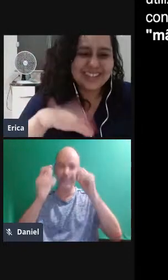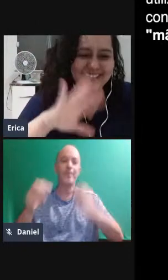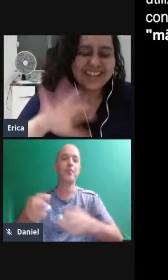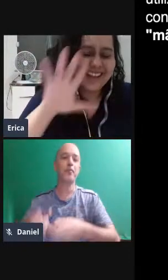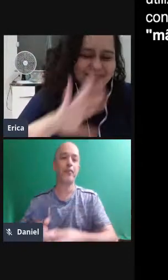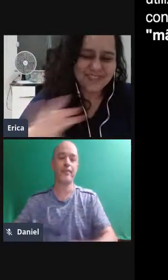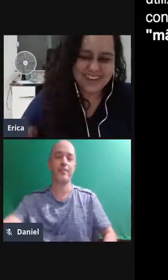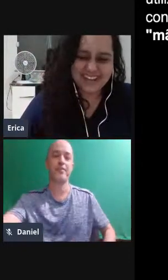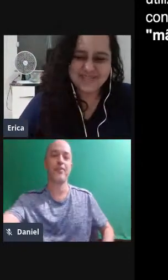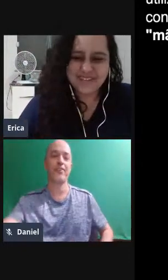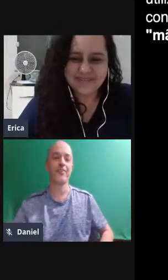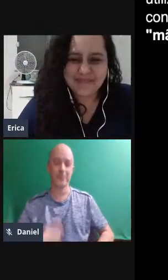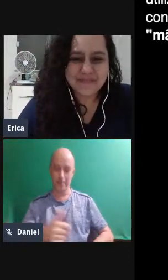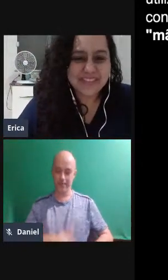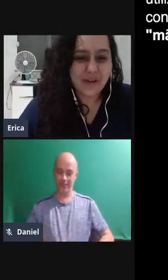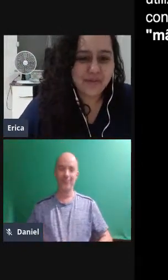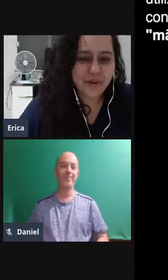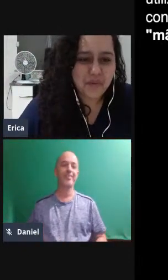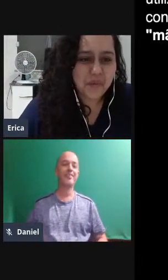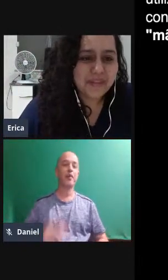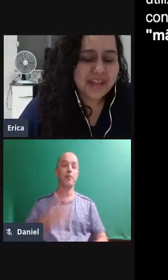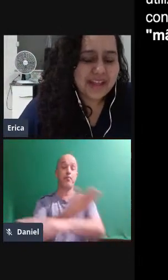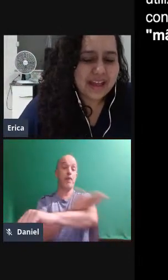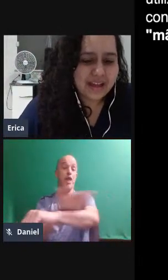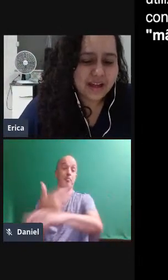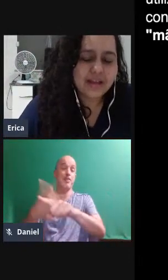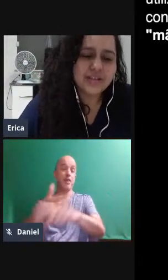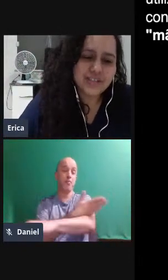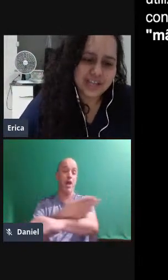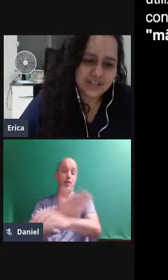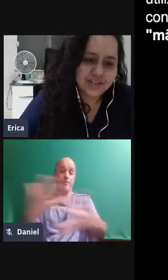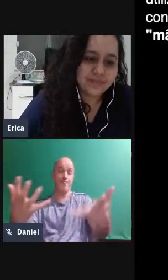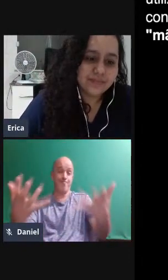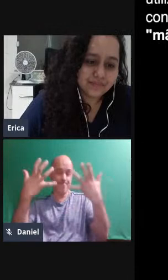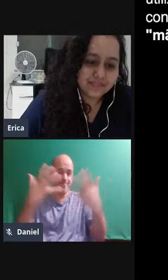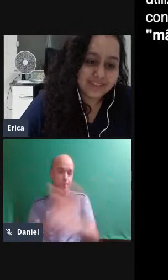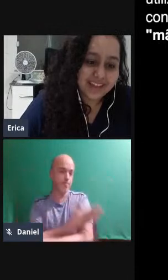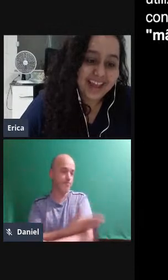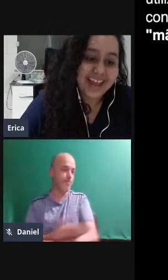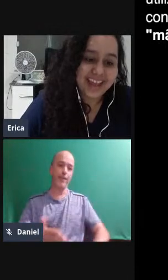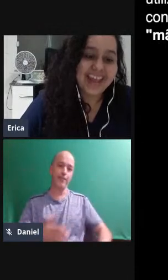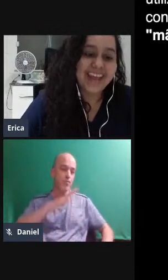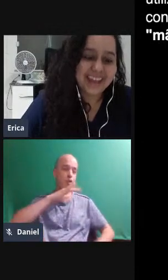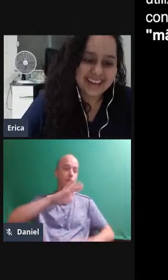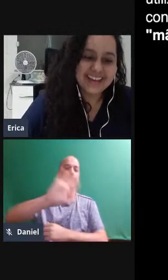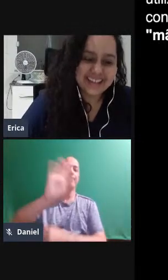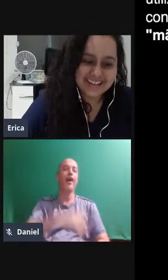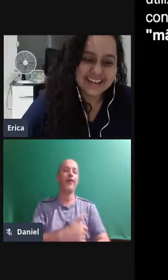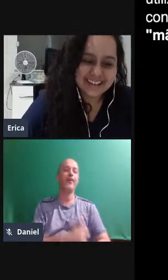Aqui onde a gente está é diferente para ver. Então vamos. Gente,